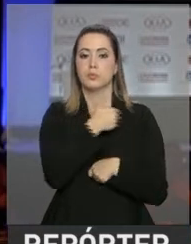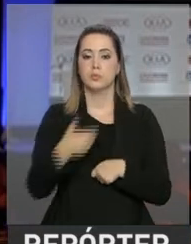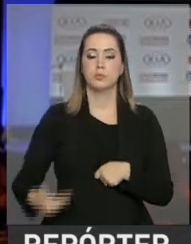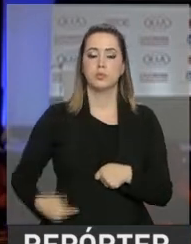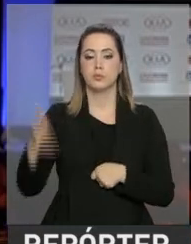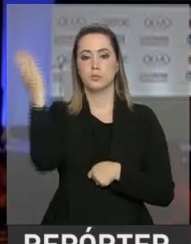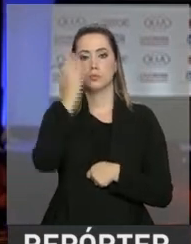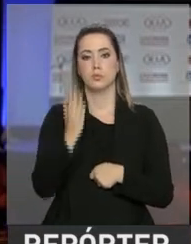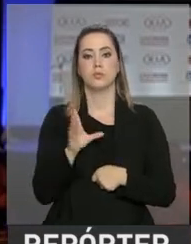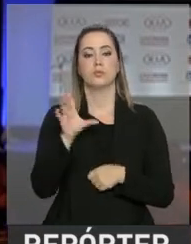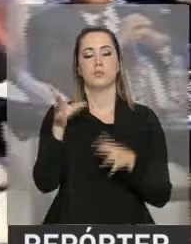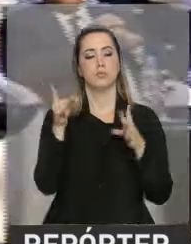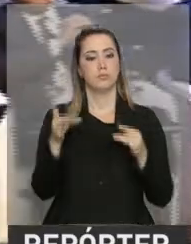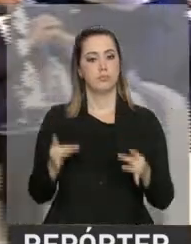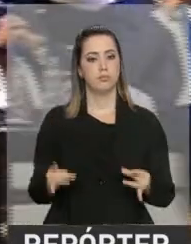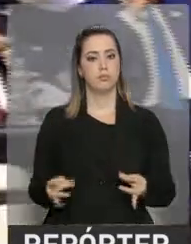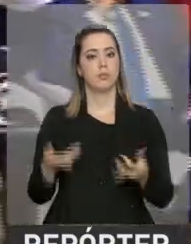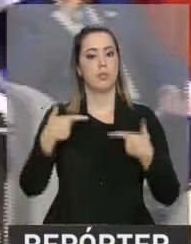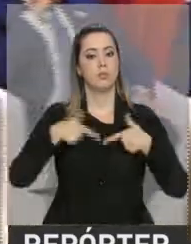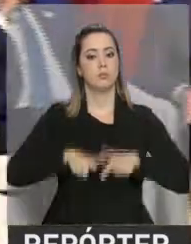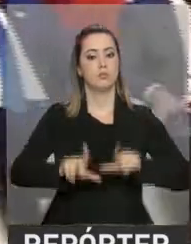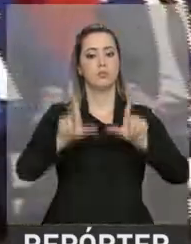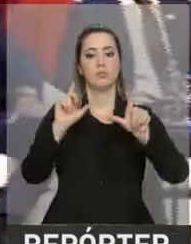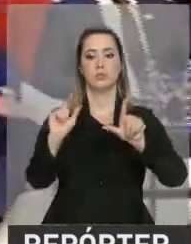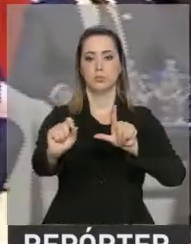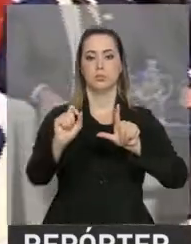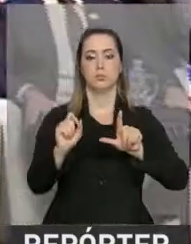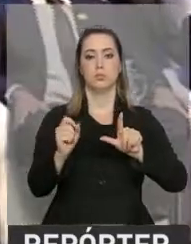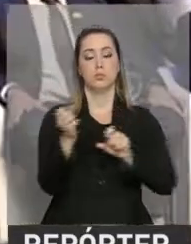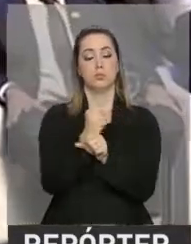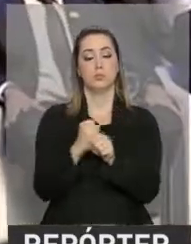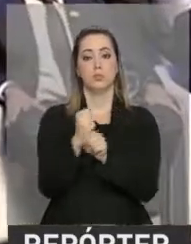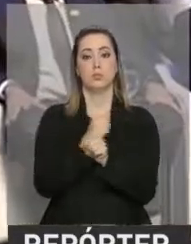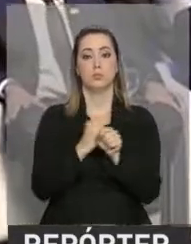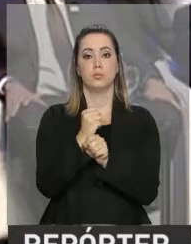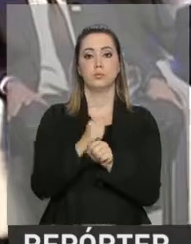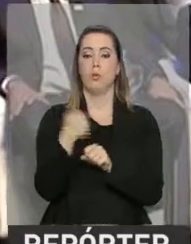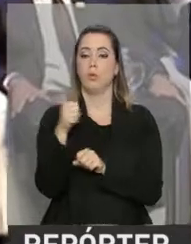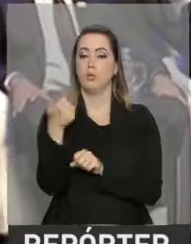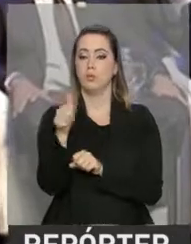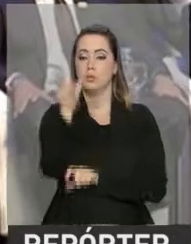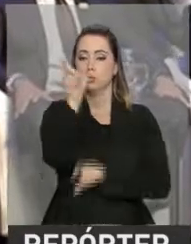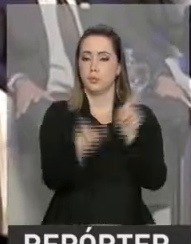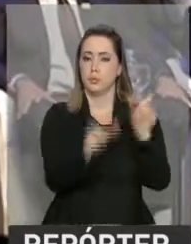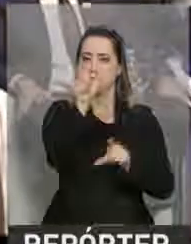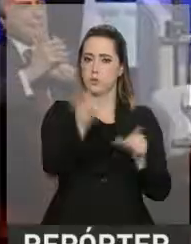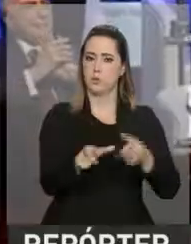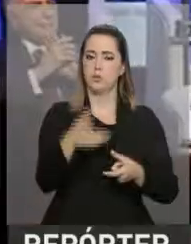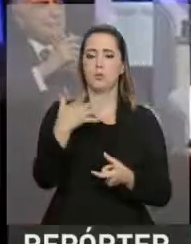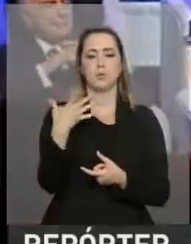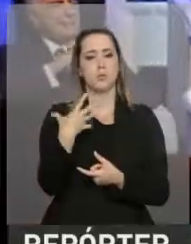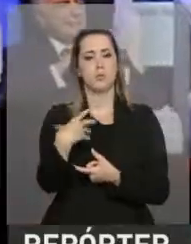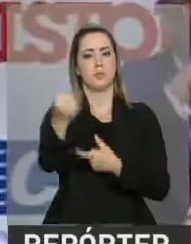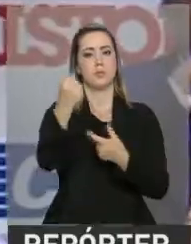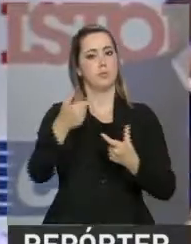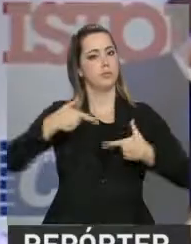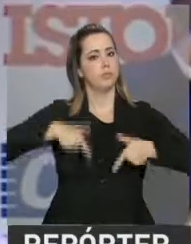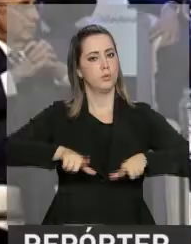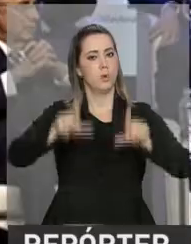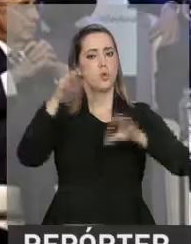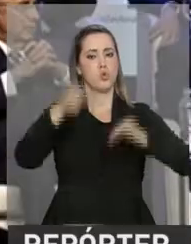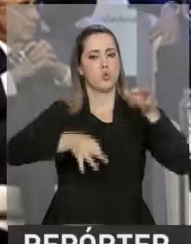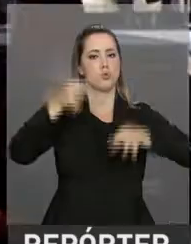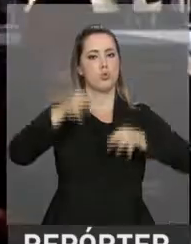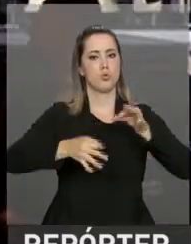de 2016 da premiação Brasileiros do Ano. Entre 11 homenageados de categorias como Justiça,